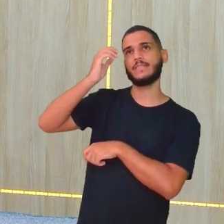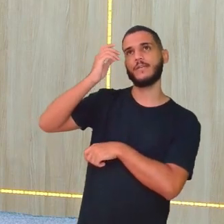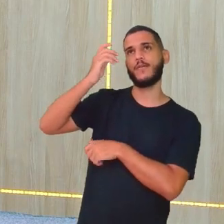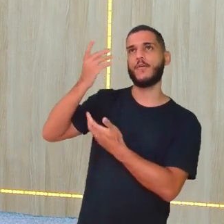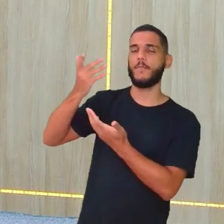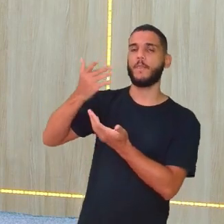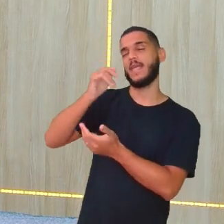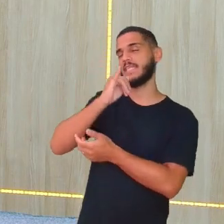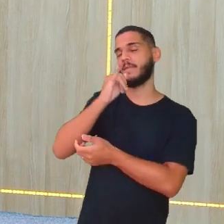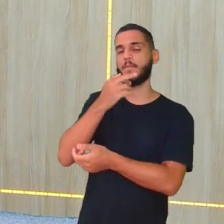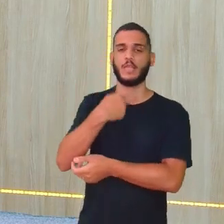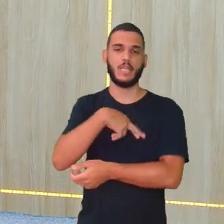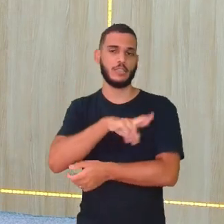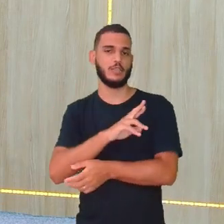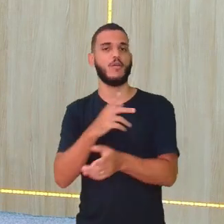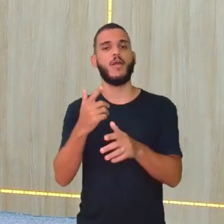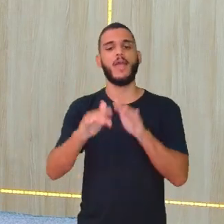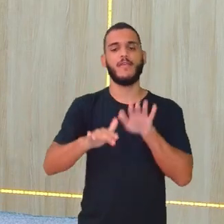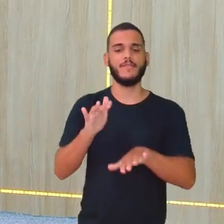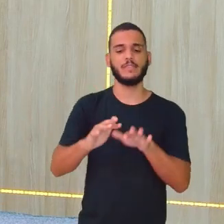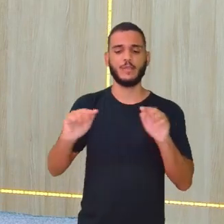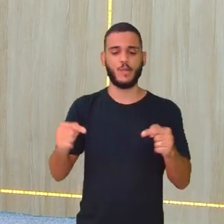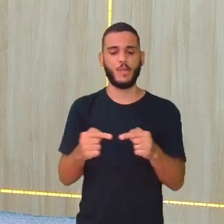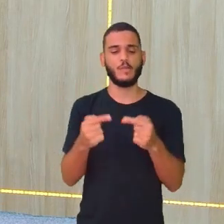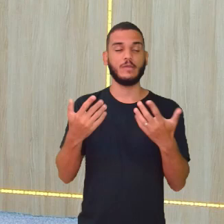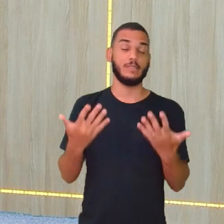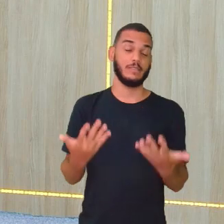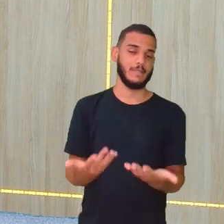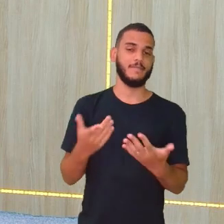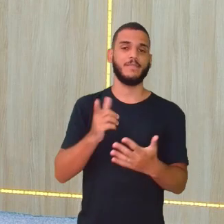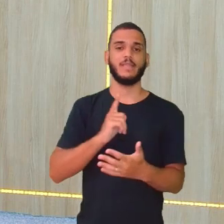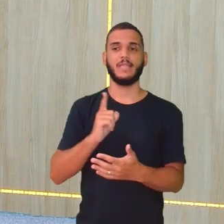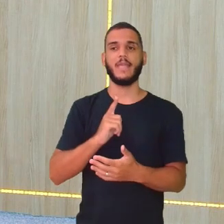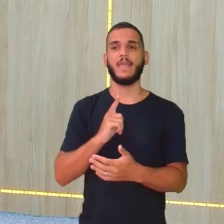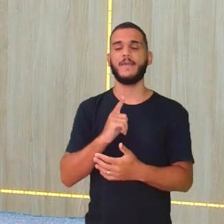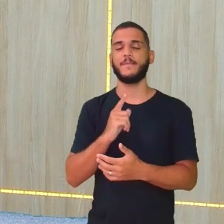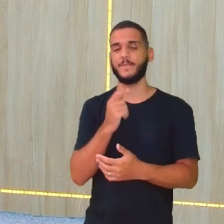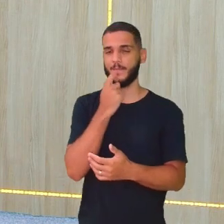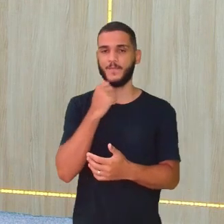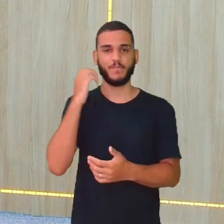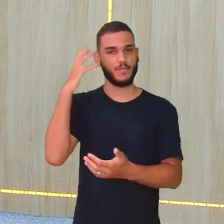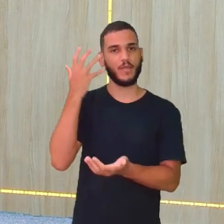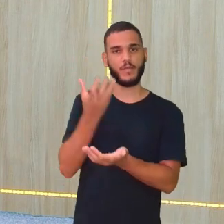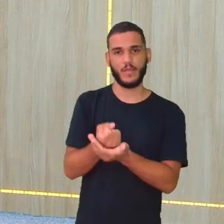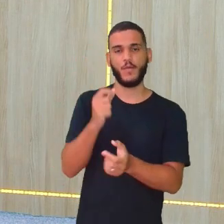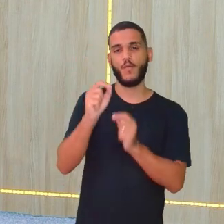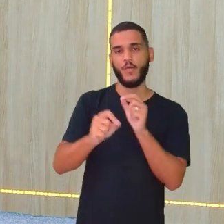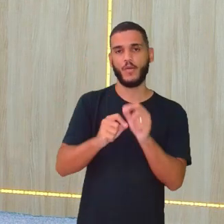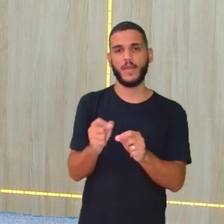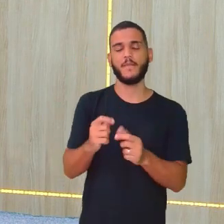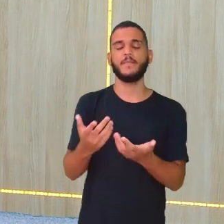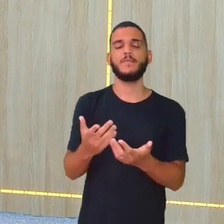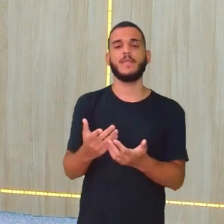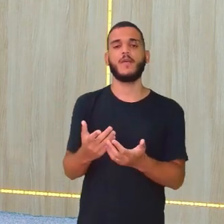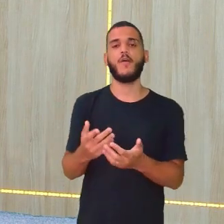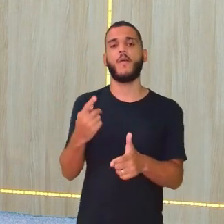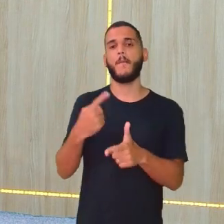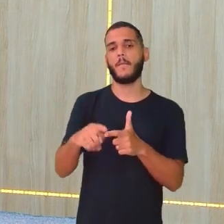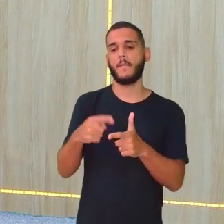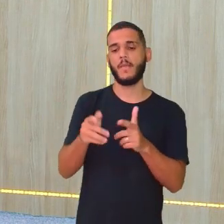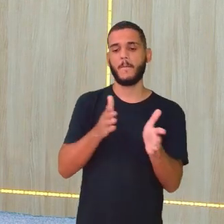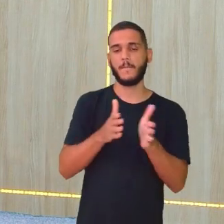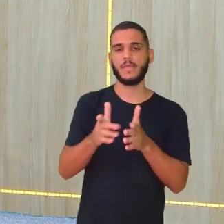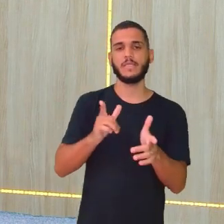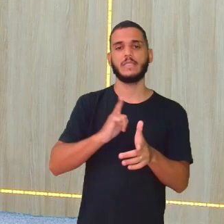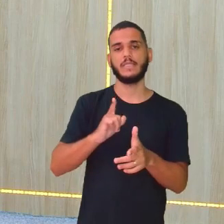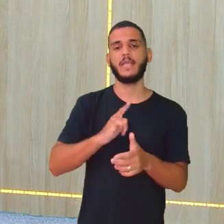mais religiosa e às vezes atrelar. Mas, por exemplo, tem episódio sobre um caso de um atentado que aconteceu na época da ditadura